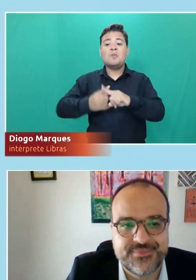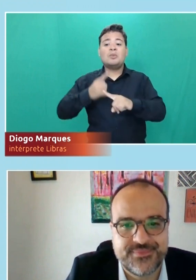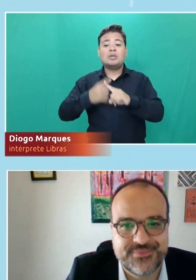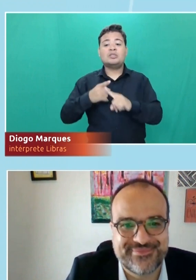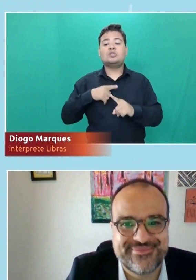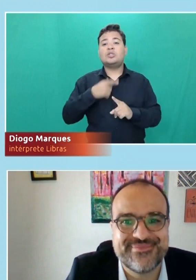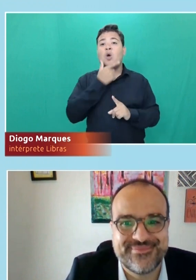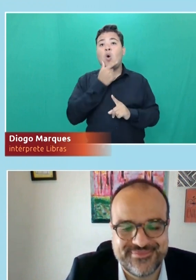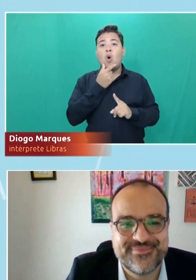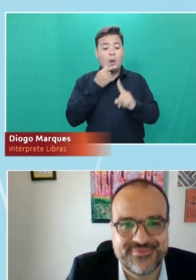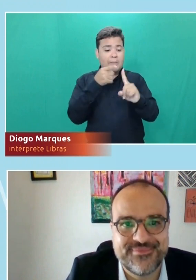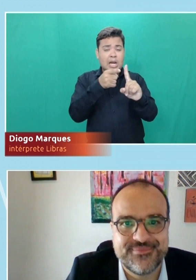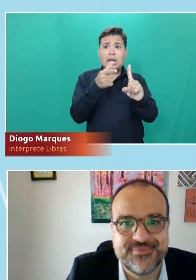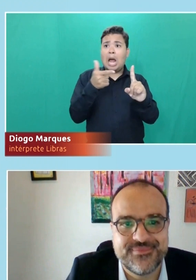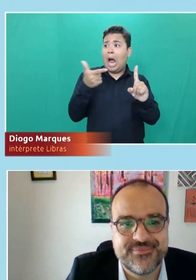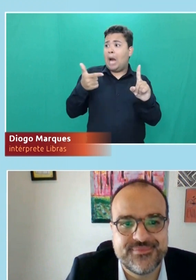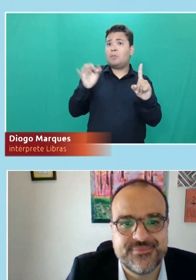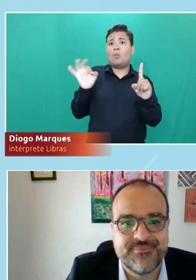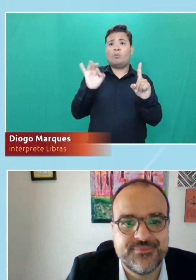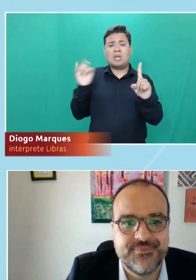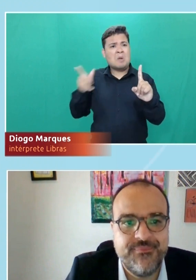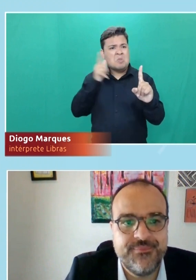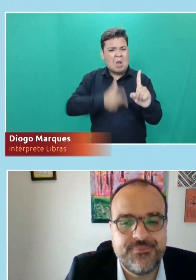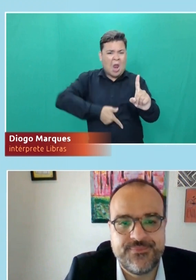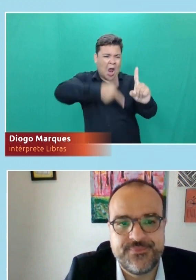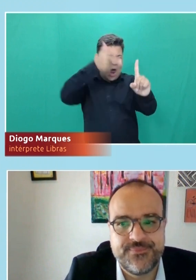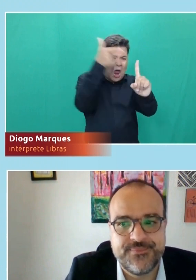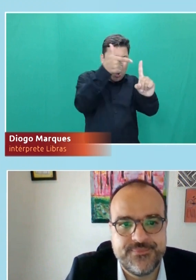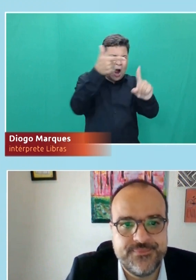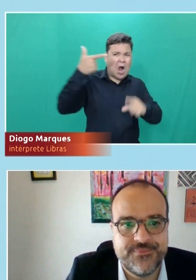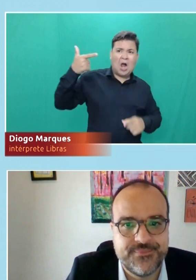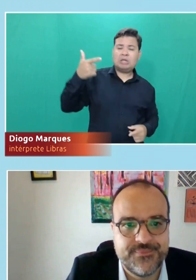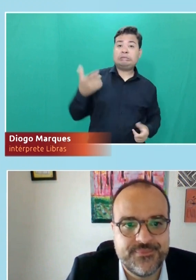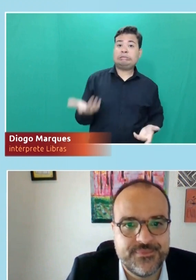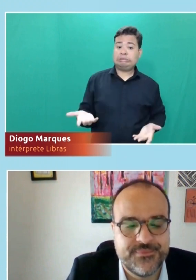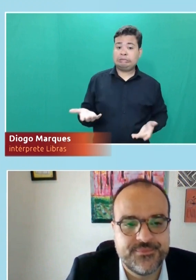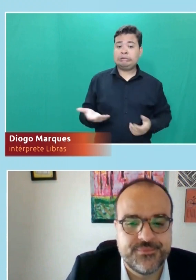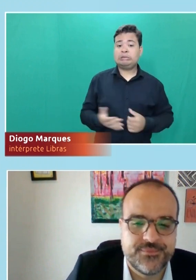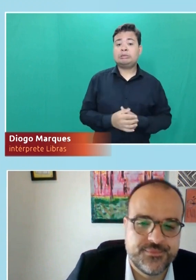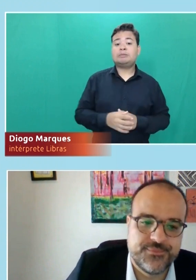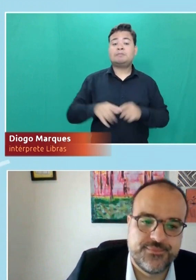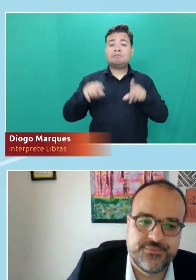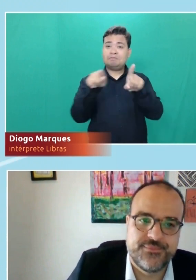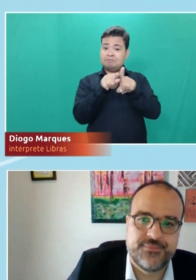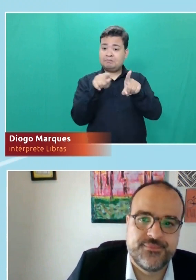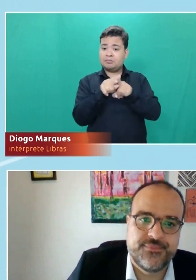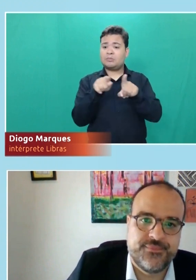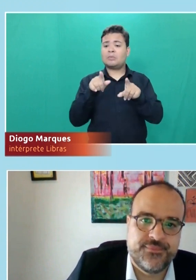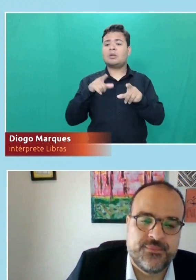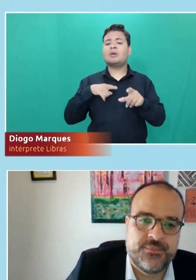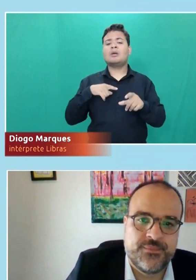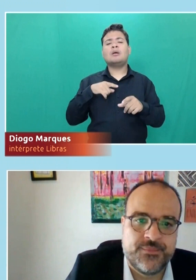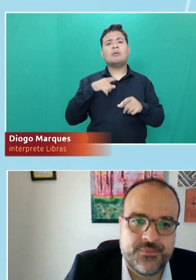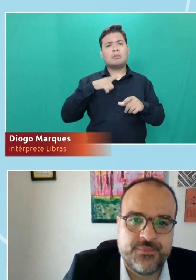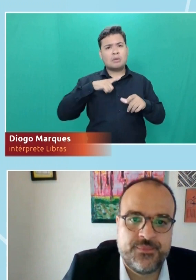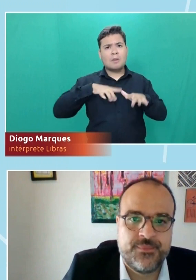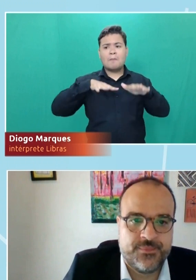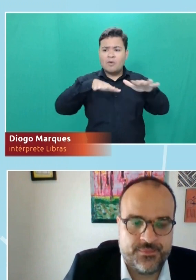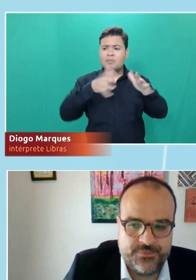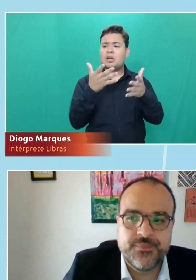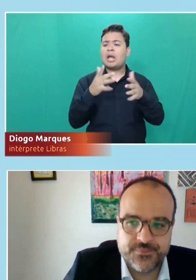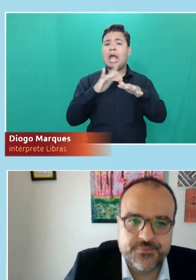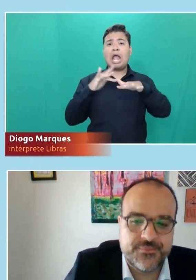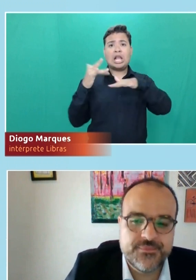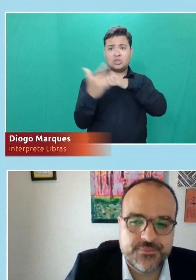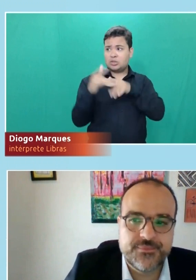homem desarmado na véspera das eleições. Há um movimento também para tirar essas pessoas das redes sociais, né? Várias